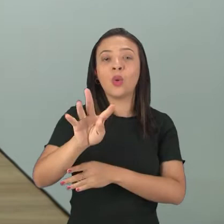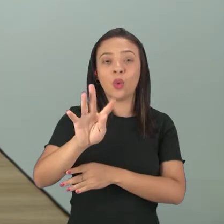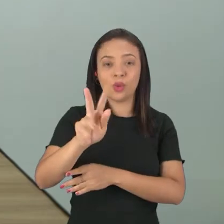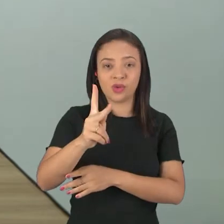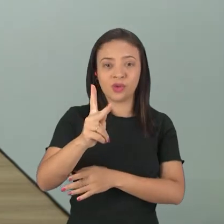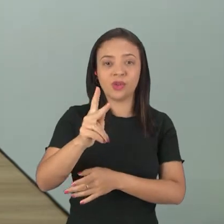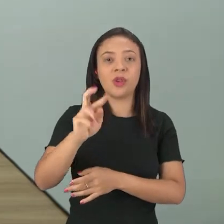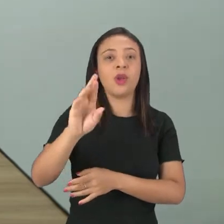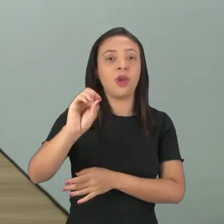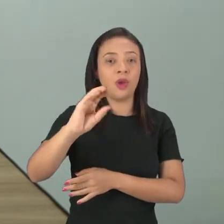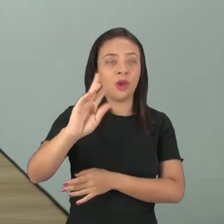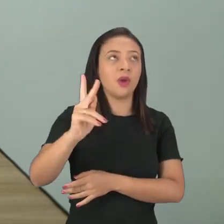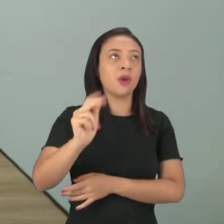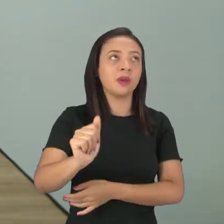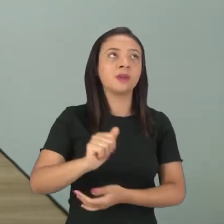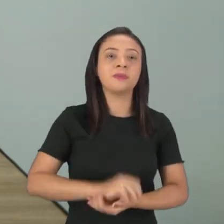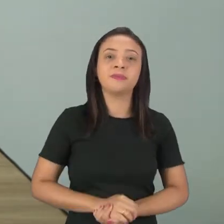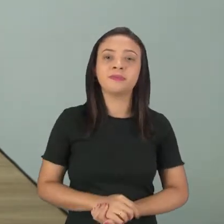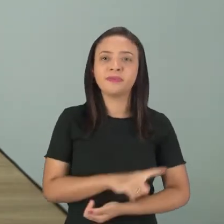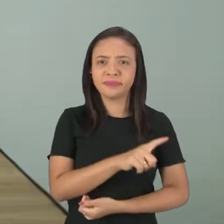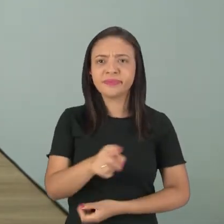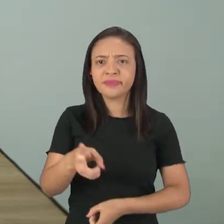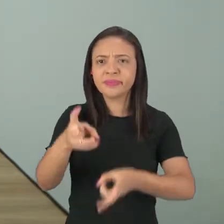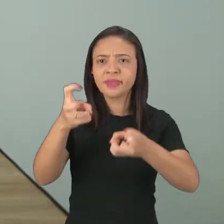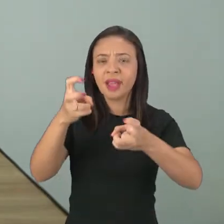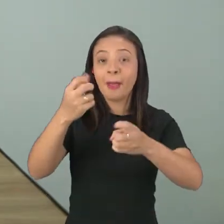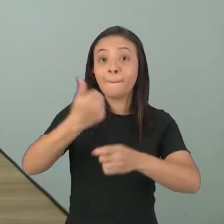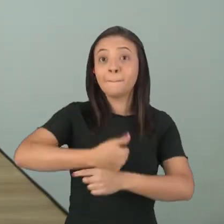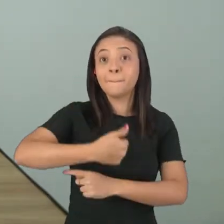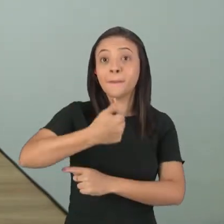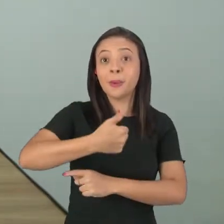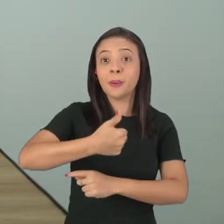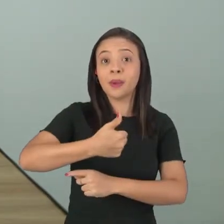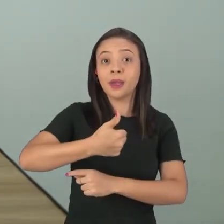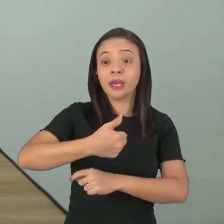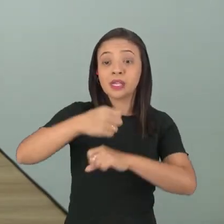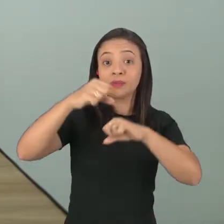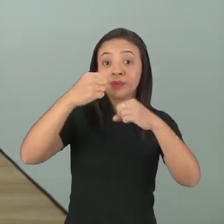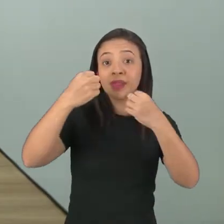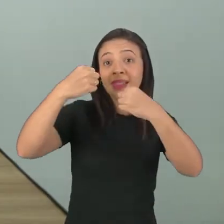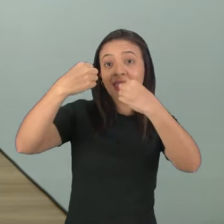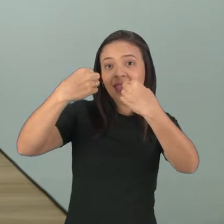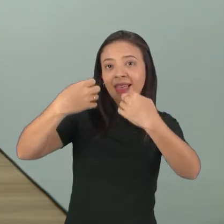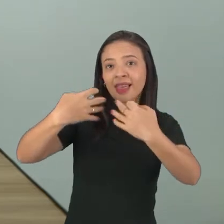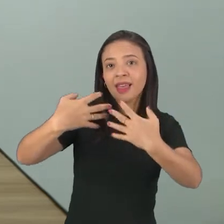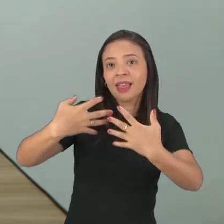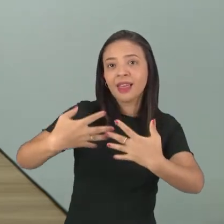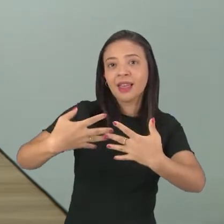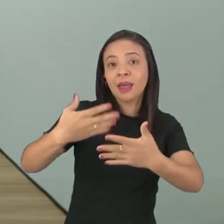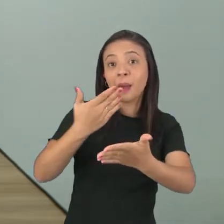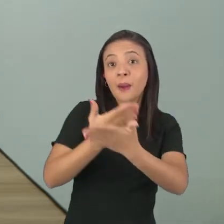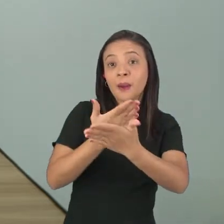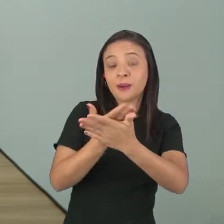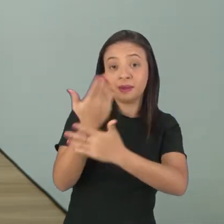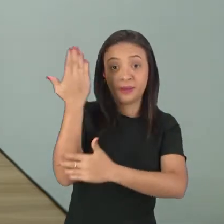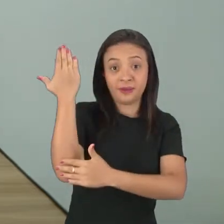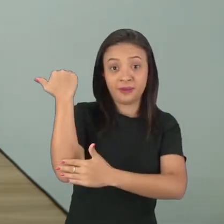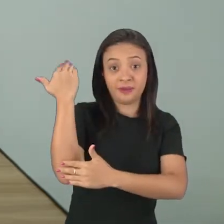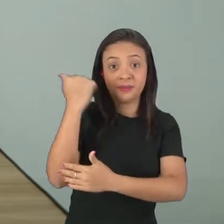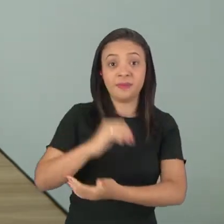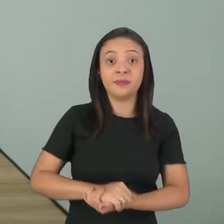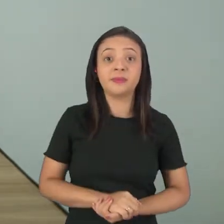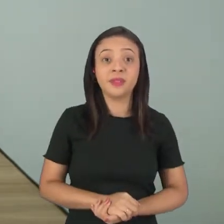vocês viram que a primeira vez são contadas na aula anterior recontada por Nina